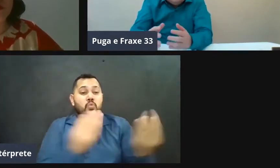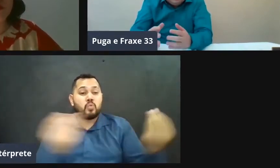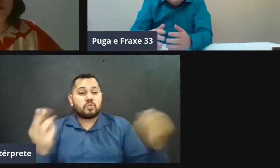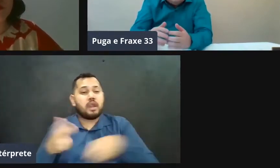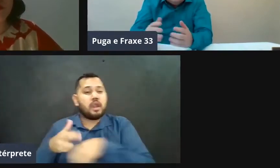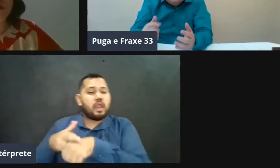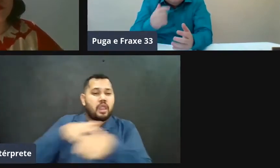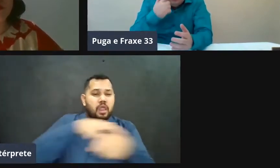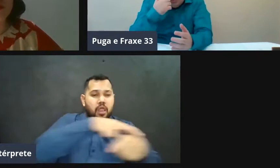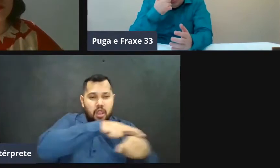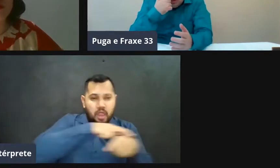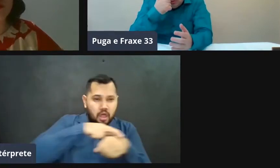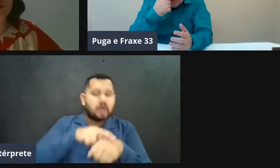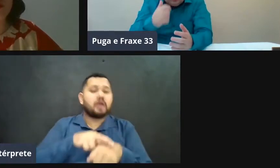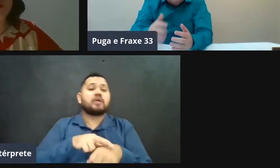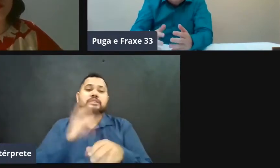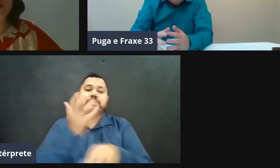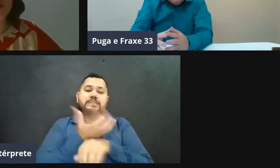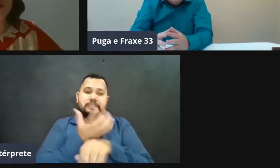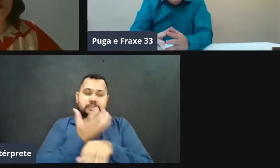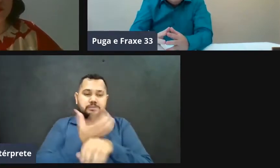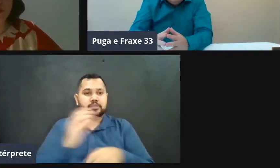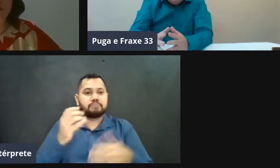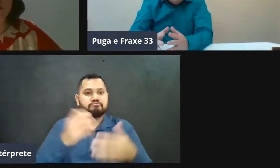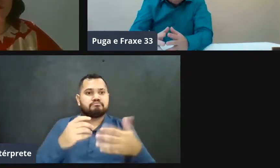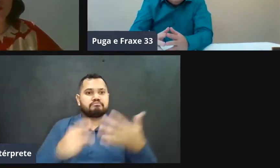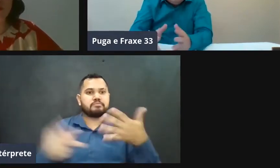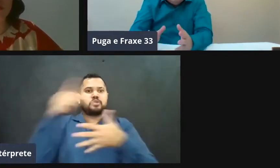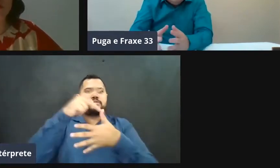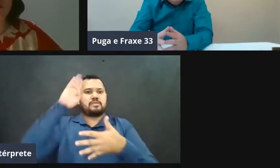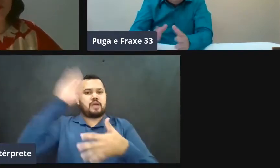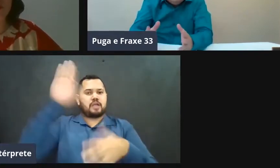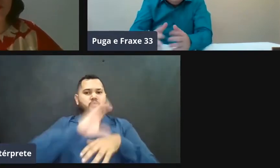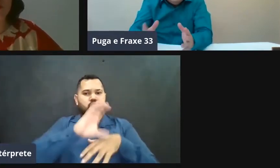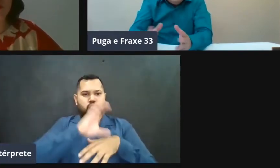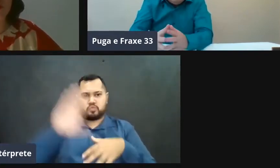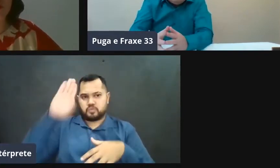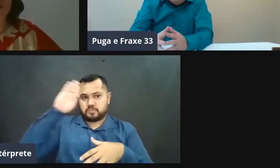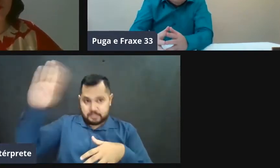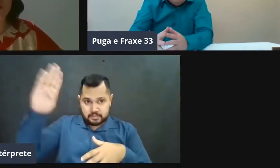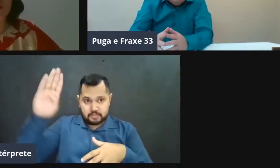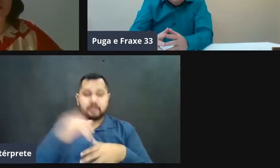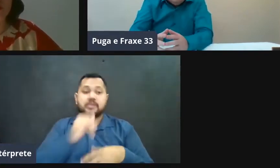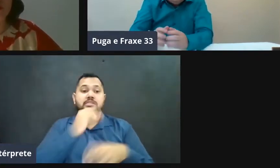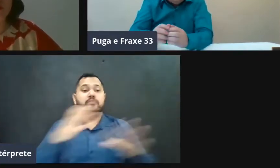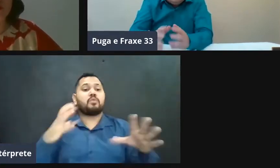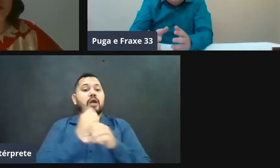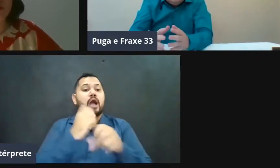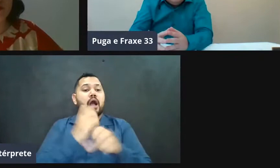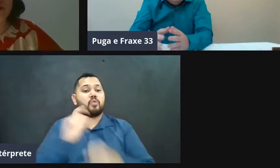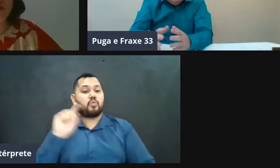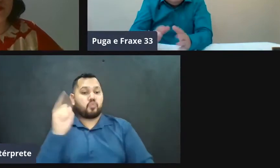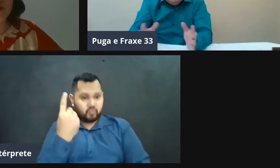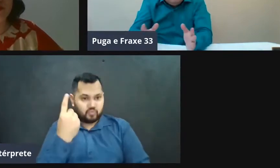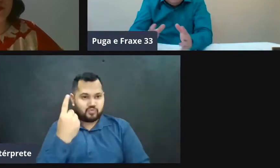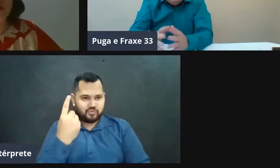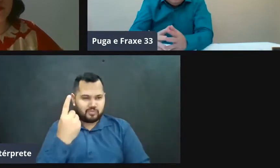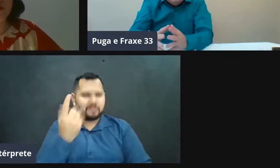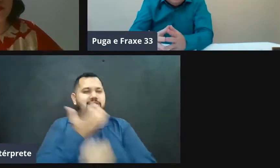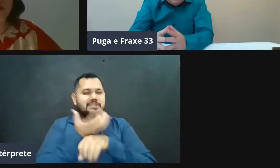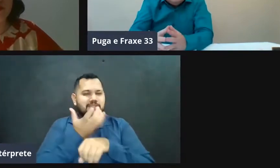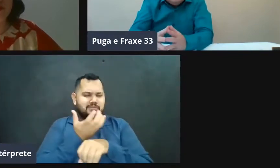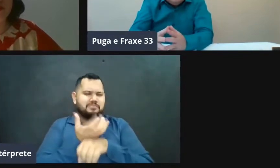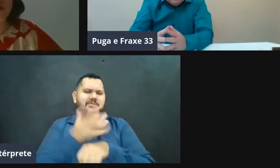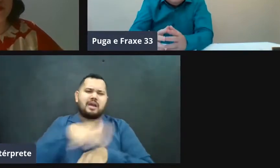disciplinas consideradas chaves para alguns cursos, né? Então, por exemplo, a disciplina Cálculo 1, muitos alunos que iniciam